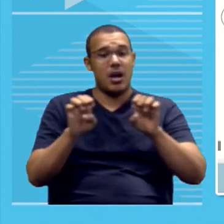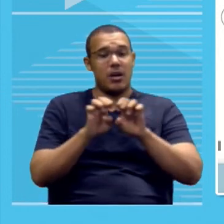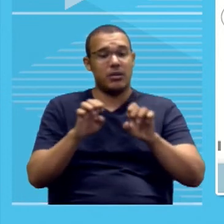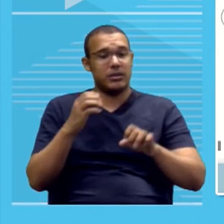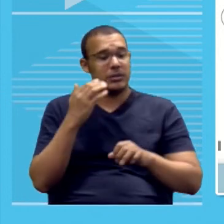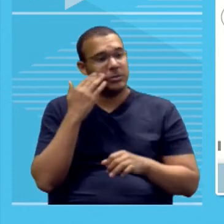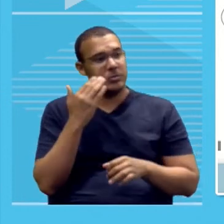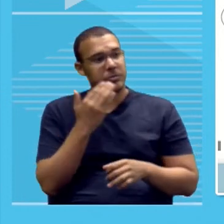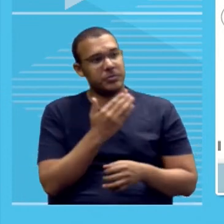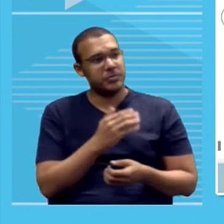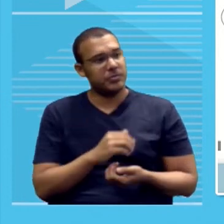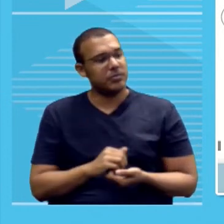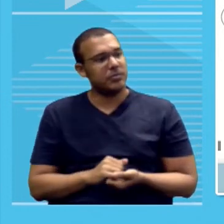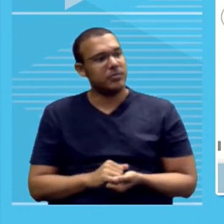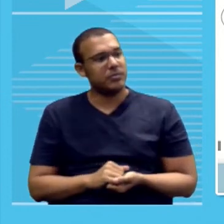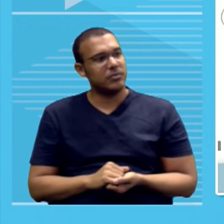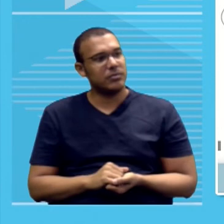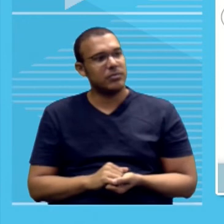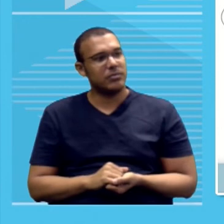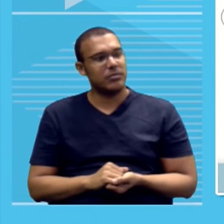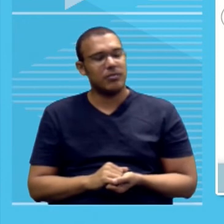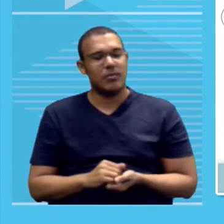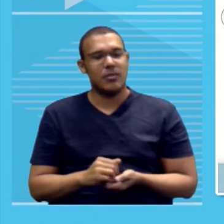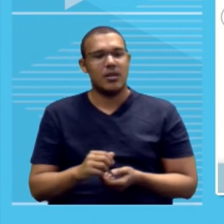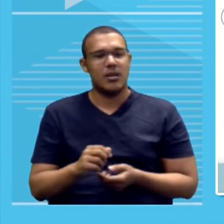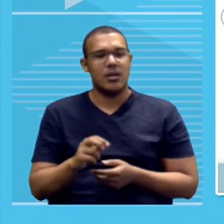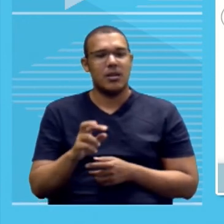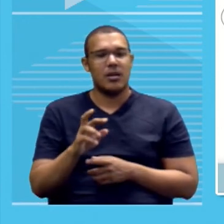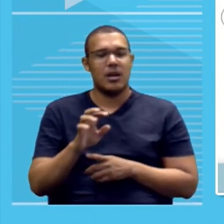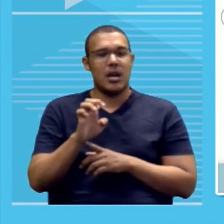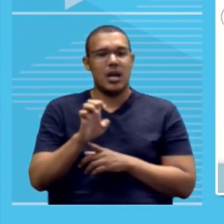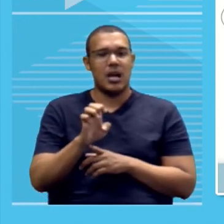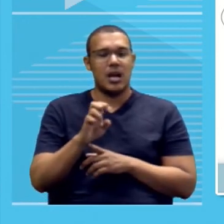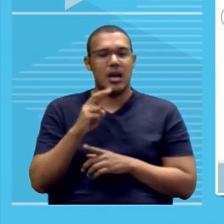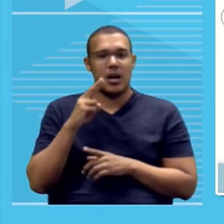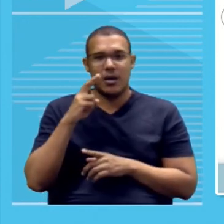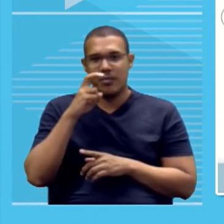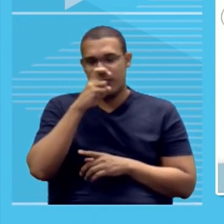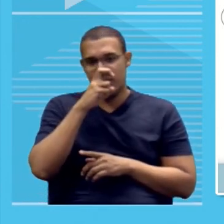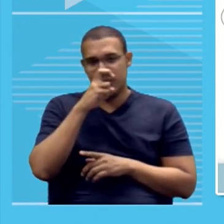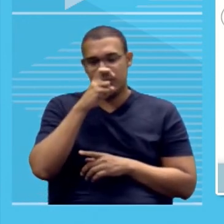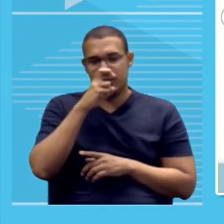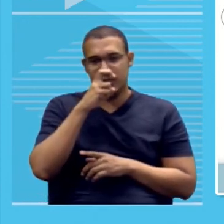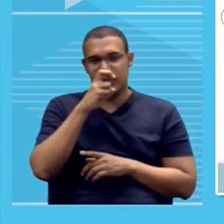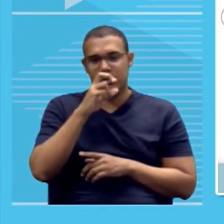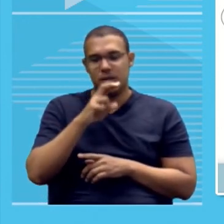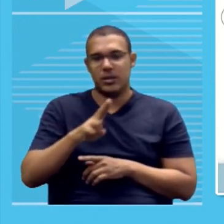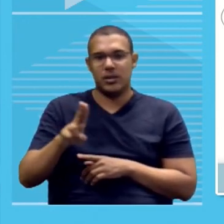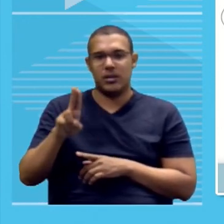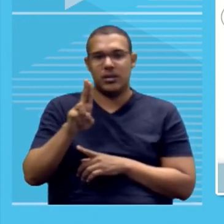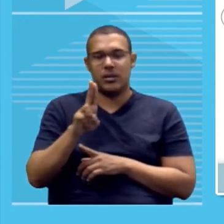tá bom? Aonde o valor de E é a minha força eletromotriz, o valor de U